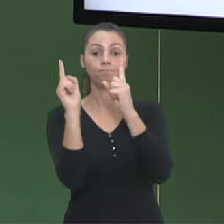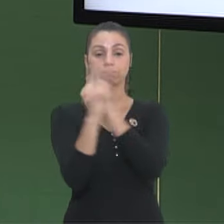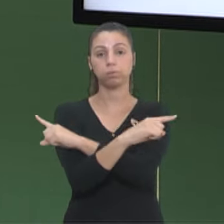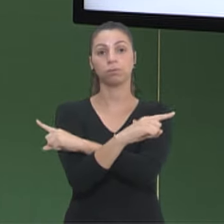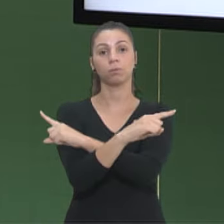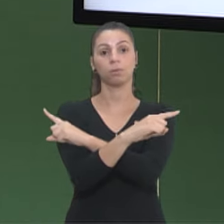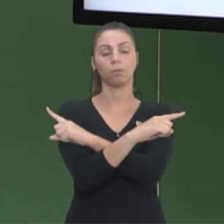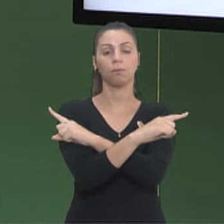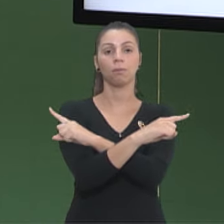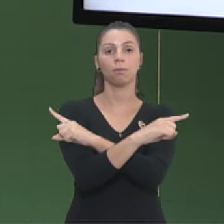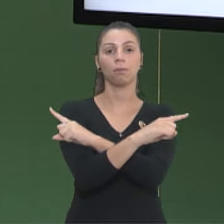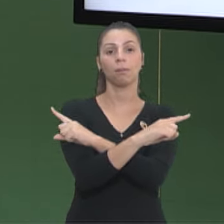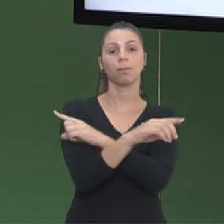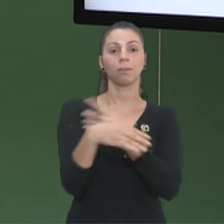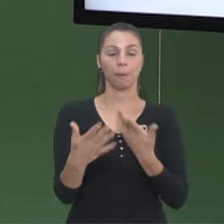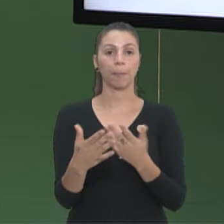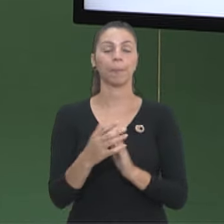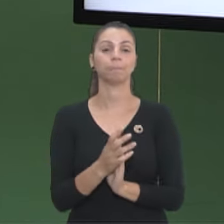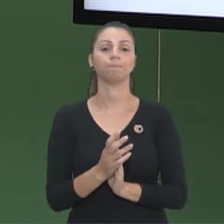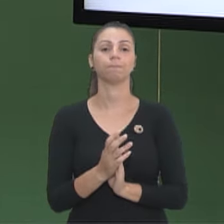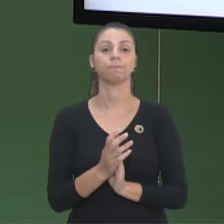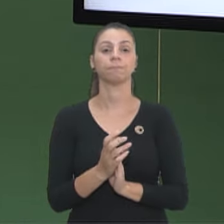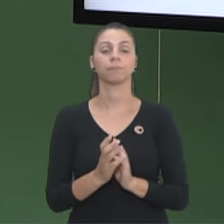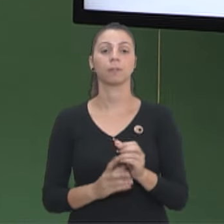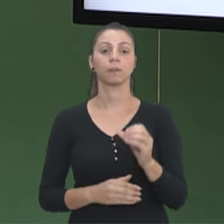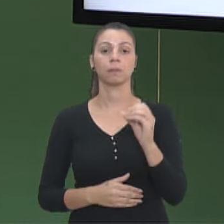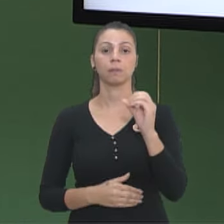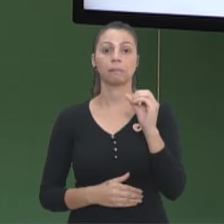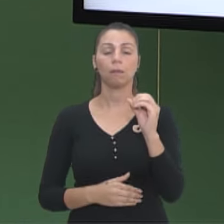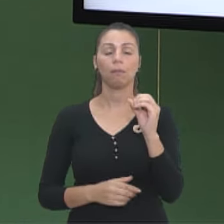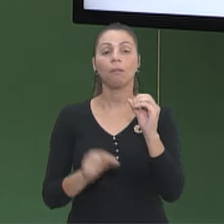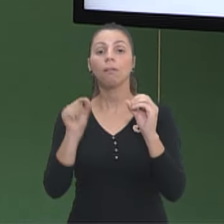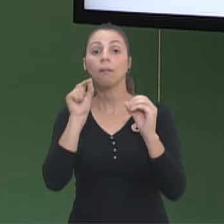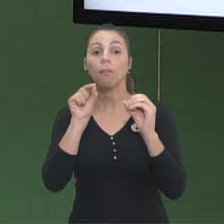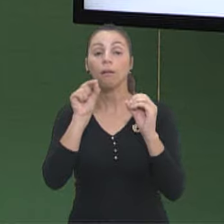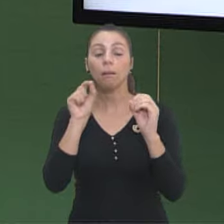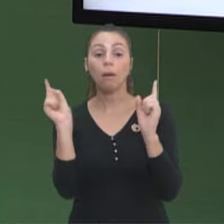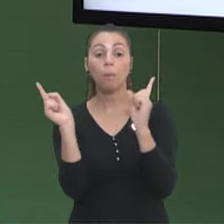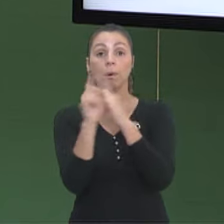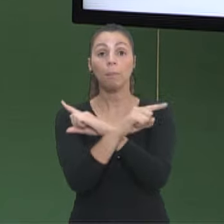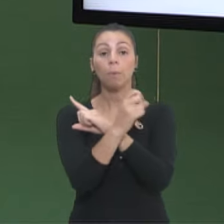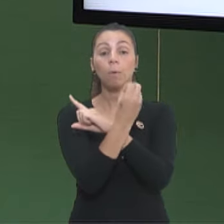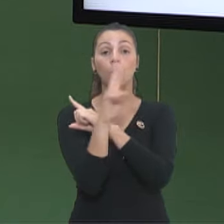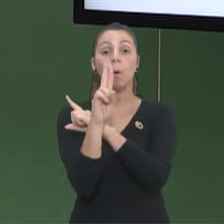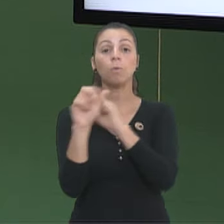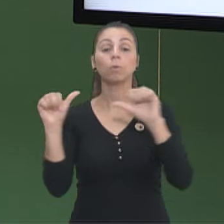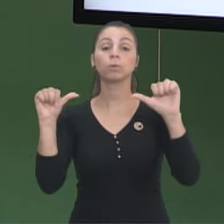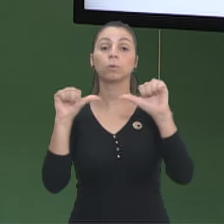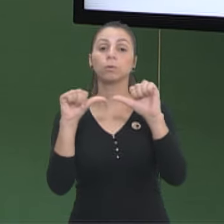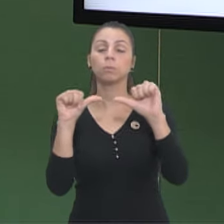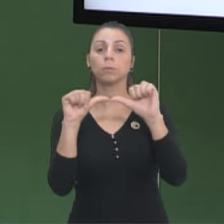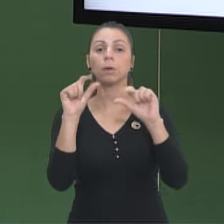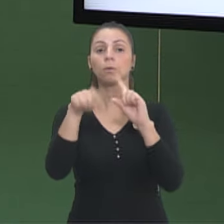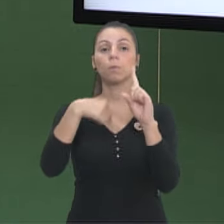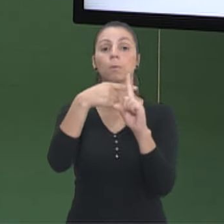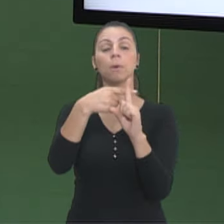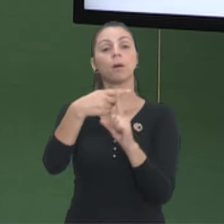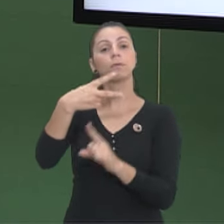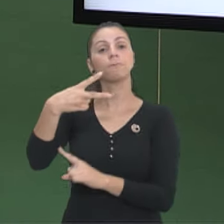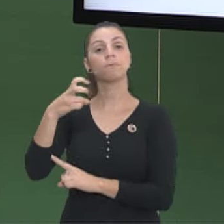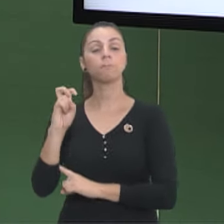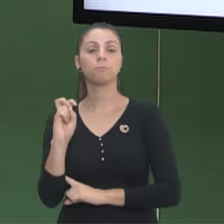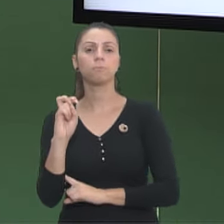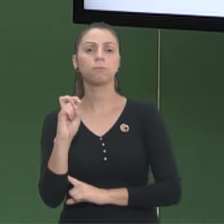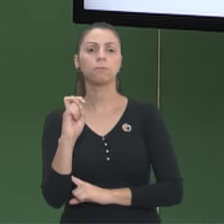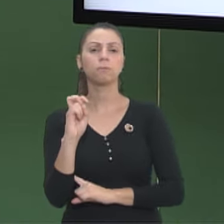Então, ficaria 0. Quem é o oposto ou simétrico do mais 25? Se o mais 25 está aqui, quem está do outro lado?